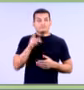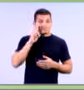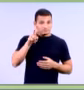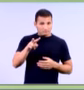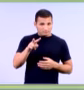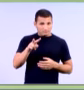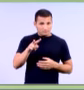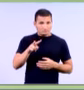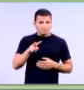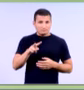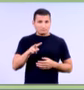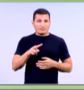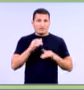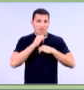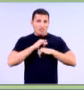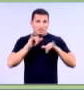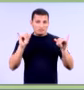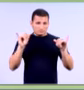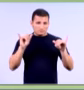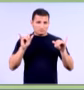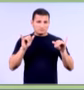a declaração